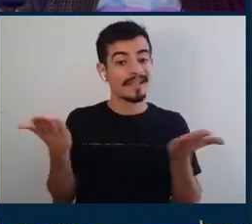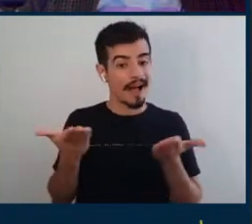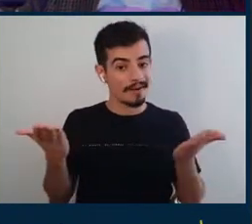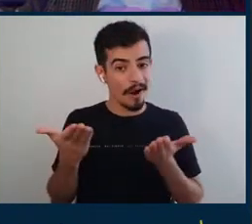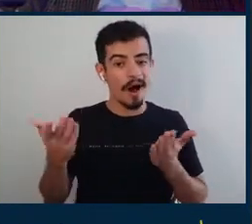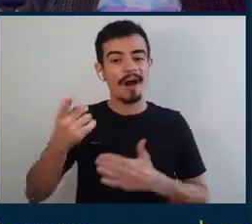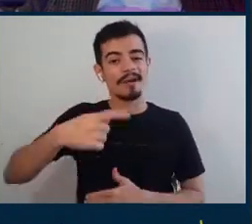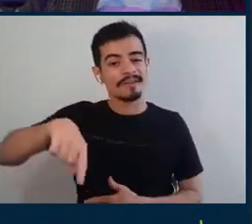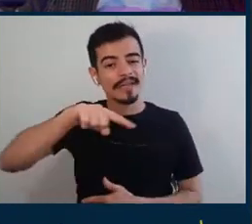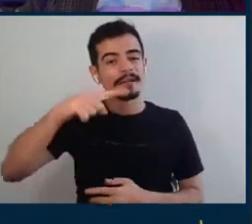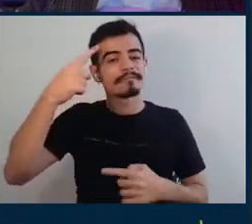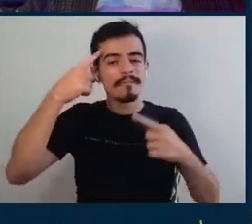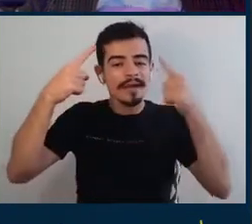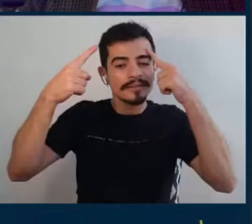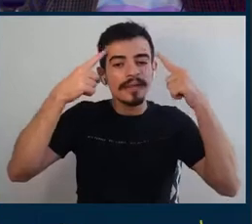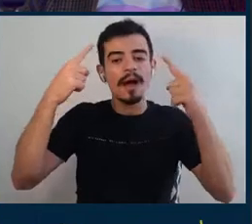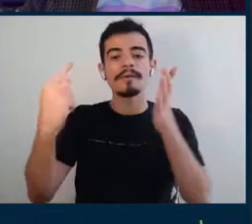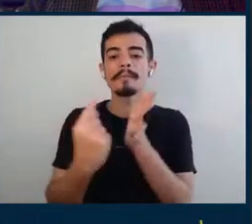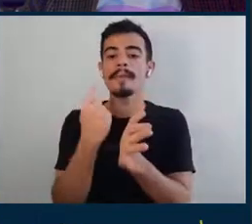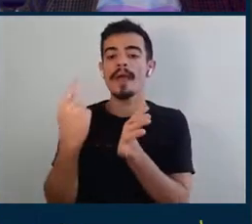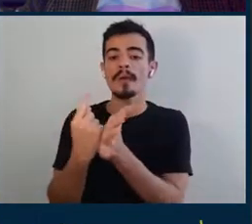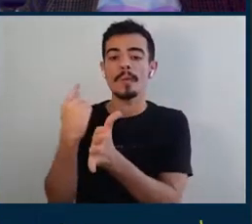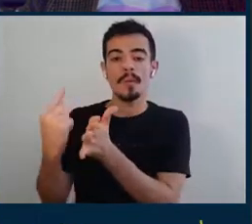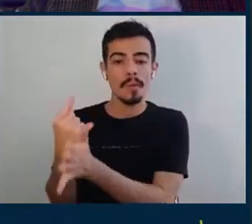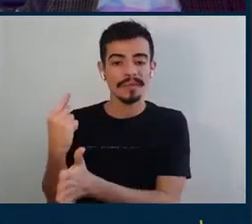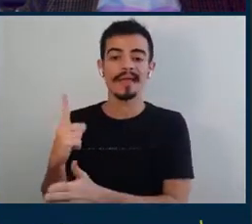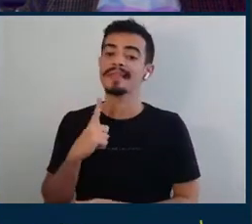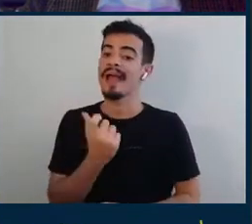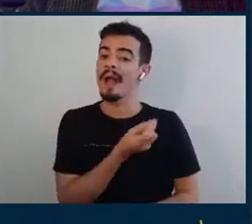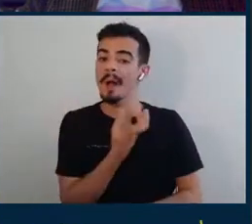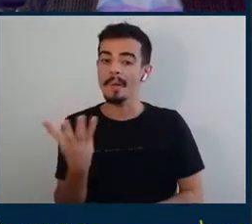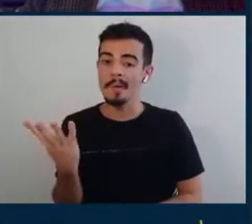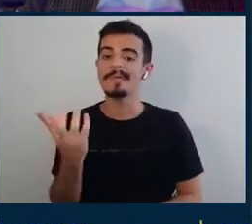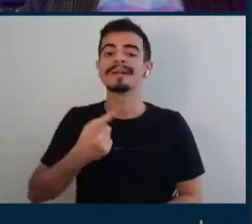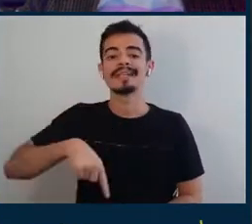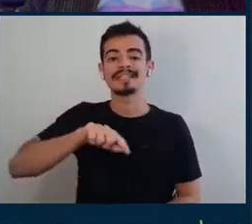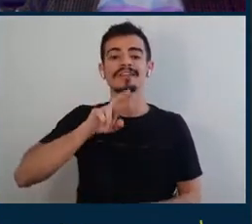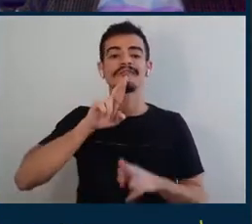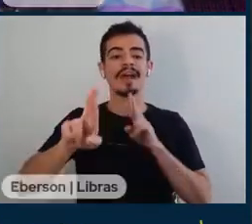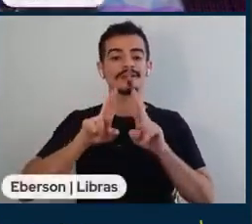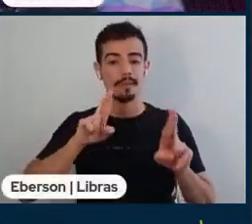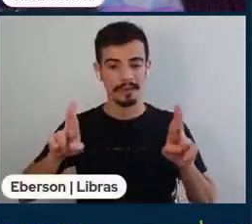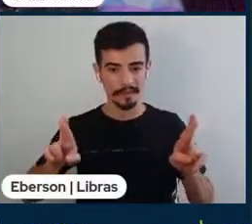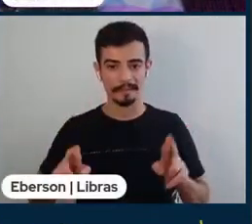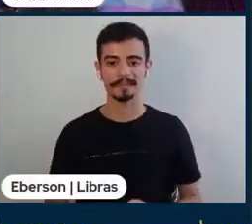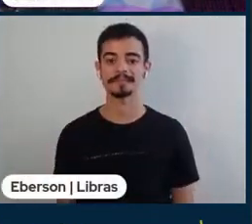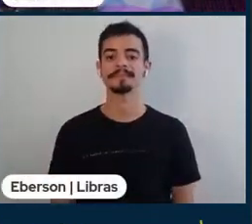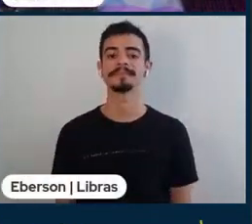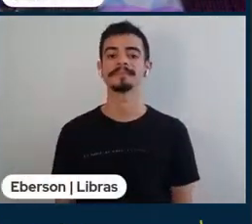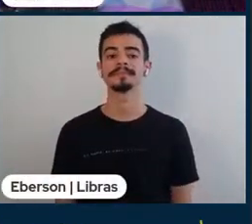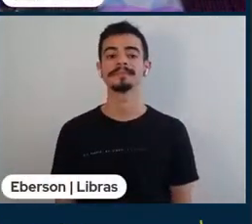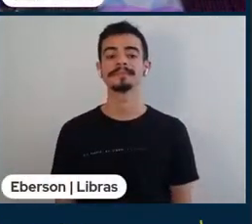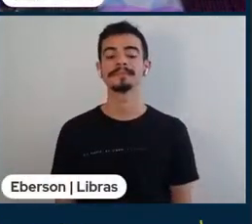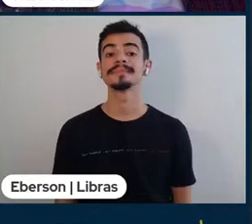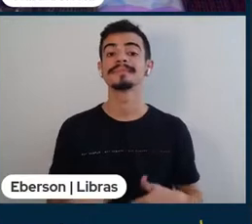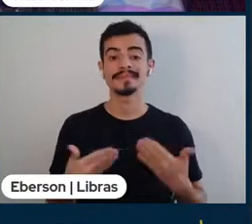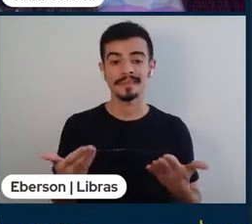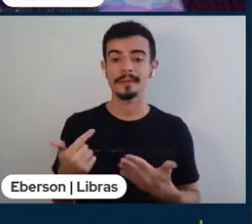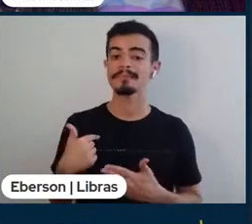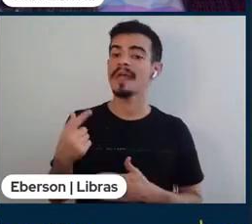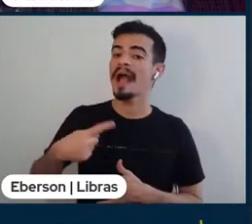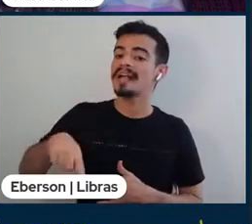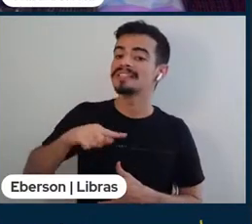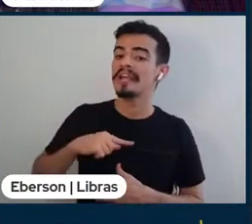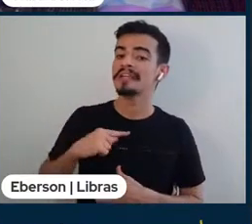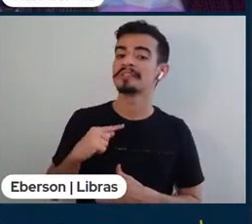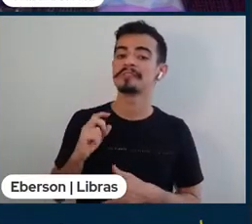aí nas perguntas, tá? A gente preparou algumas perguntinhas aqui. O primeiro é de onde nós viemos, né? Então, tipo, como é que